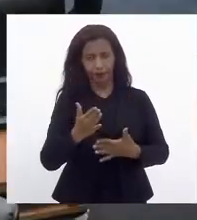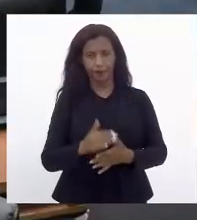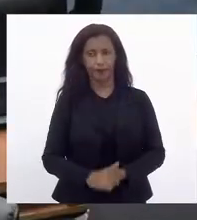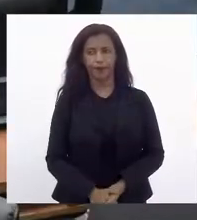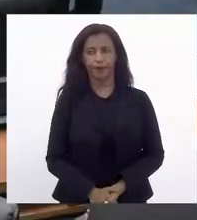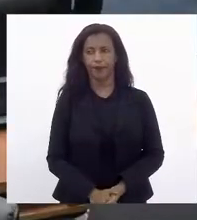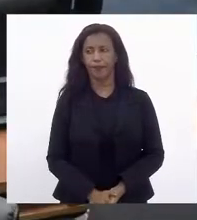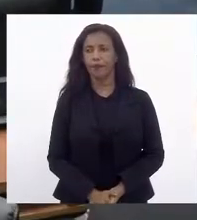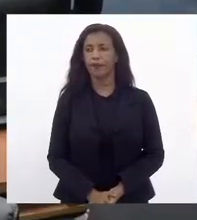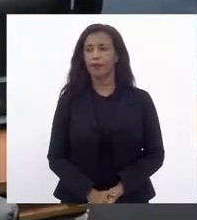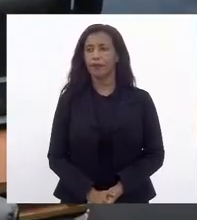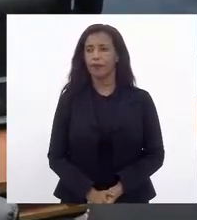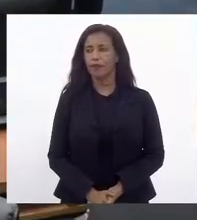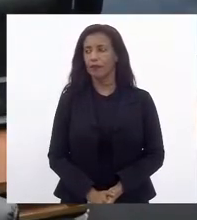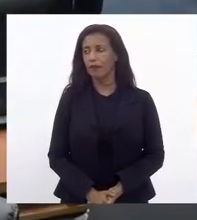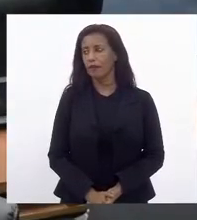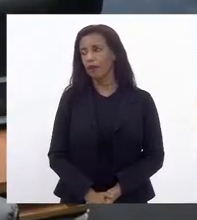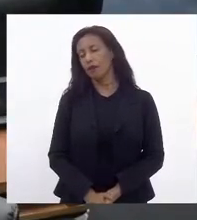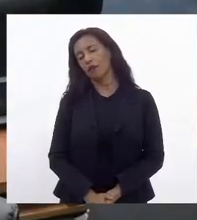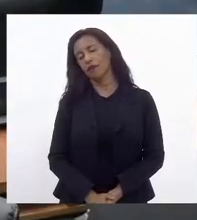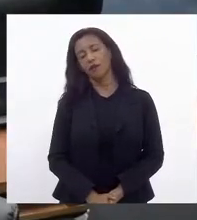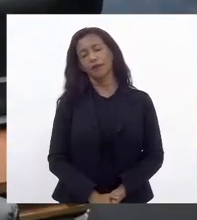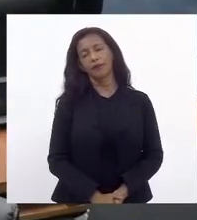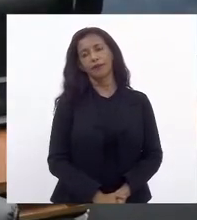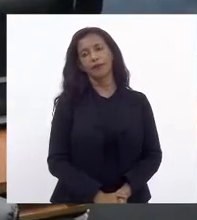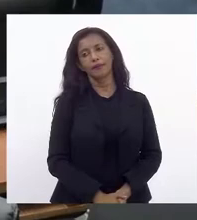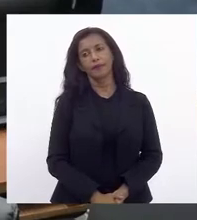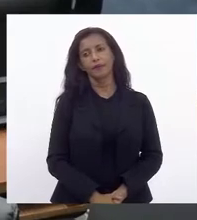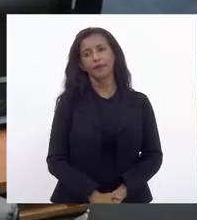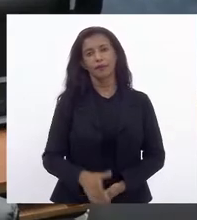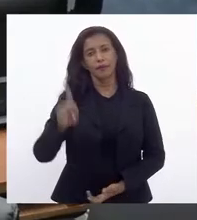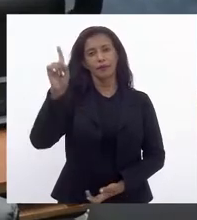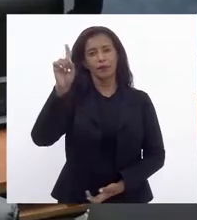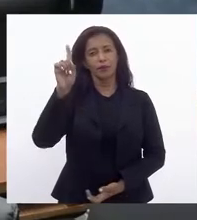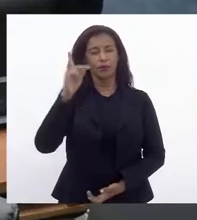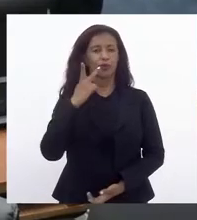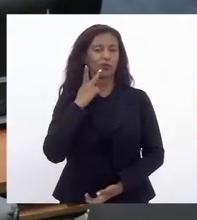presidente. Deputado Ratinho. Presidente, eu quero só aqui